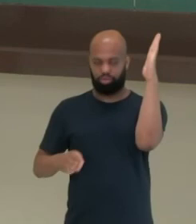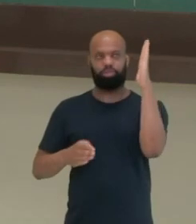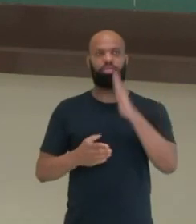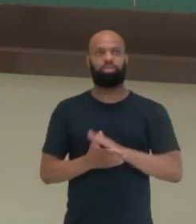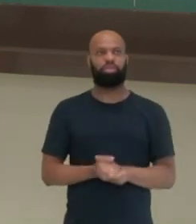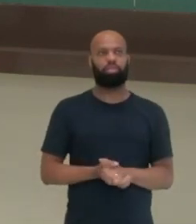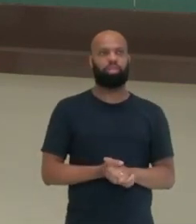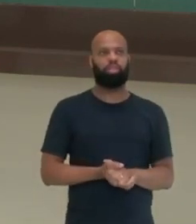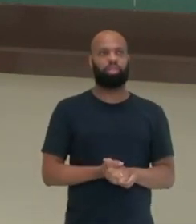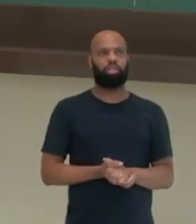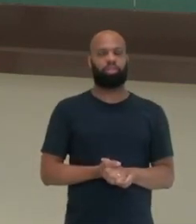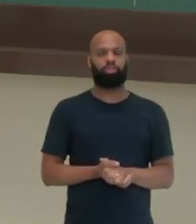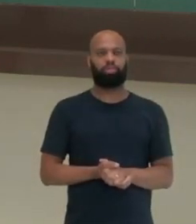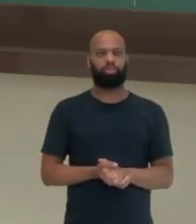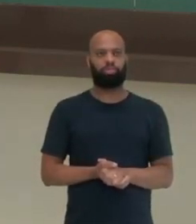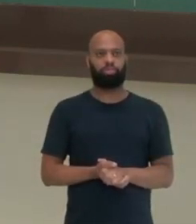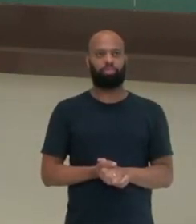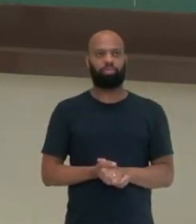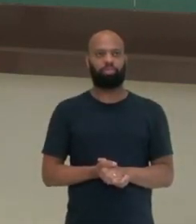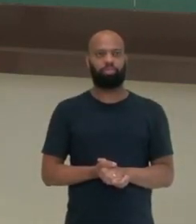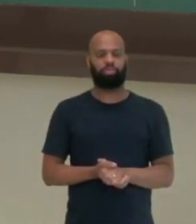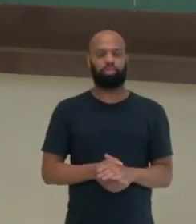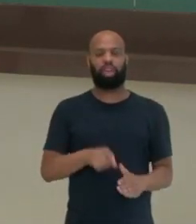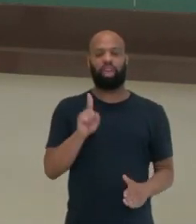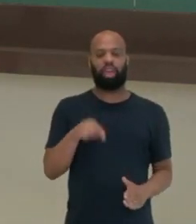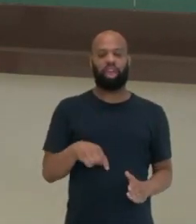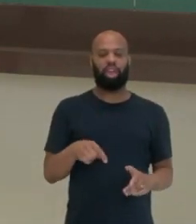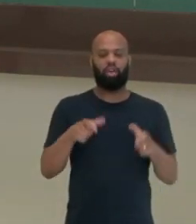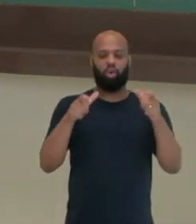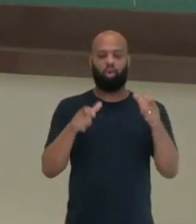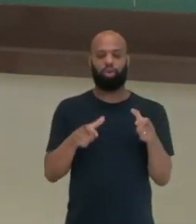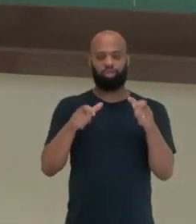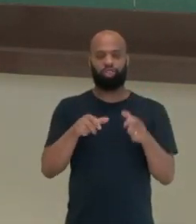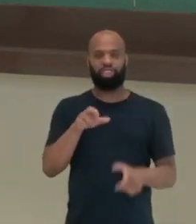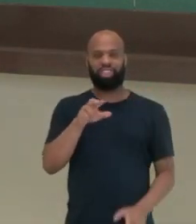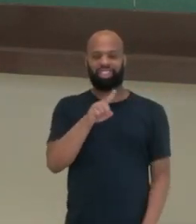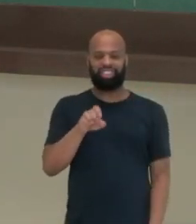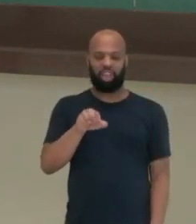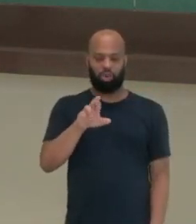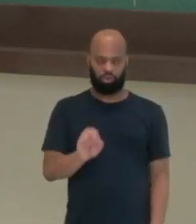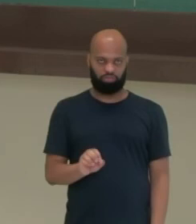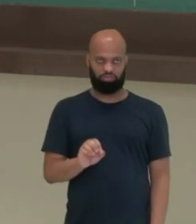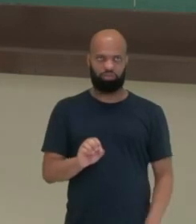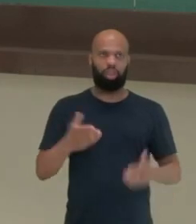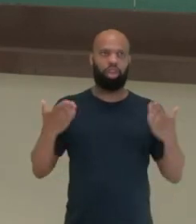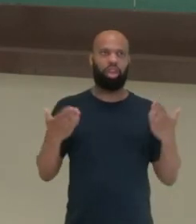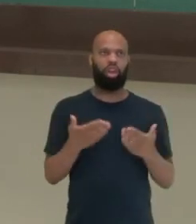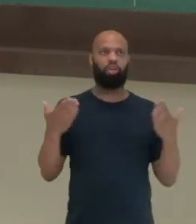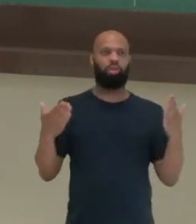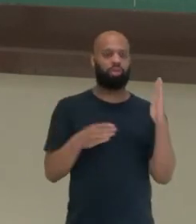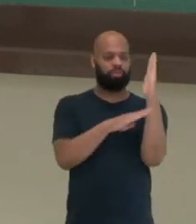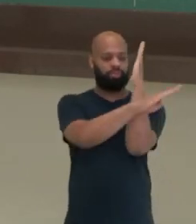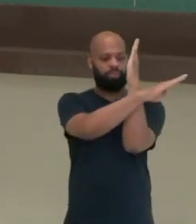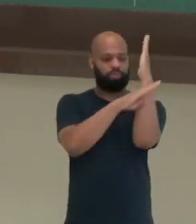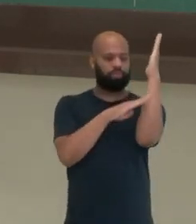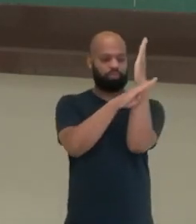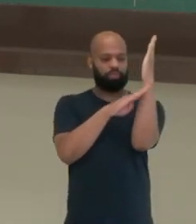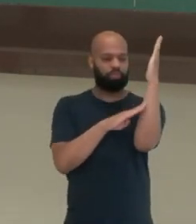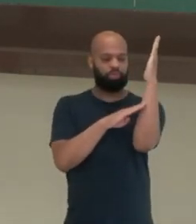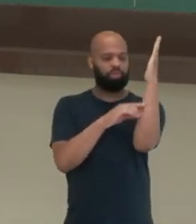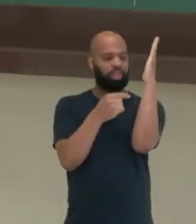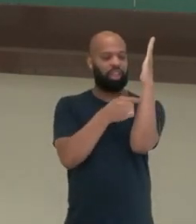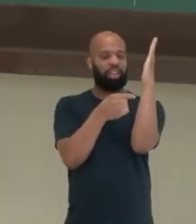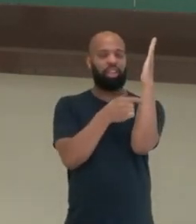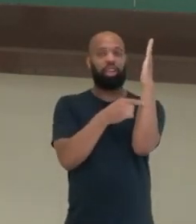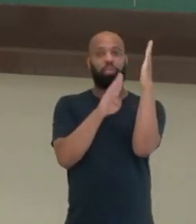Corta no eixo x igual a 2, é o zero da função. E aonde que corta no eixo y? no B, ó, no mais 12. Então, aqui